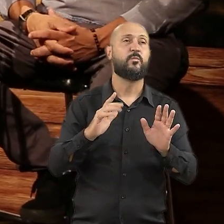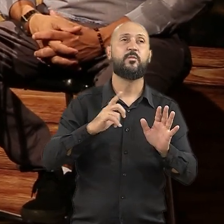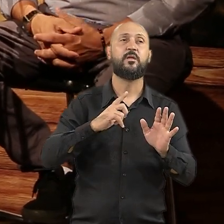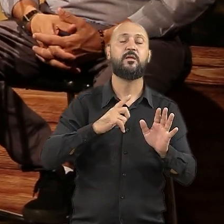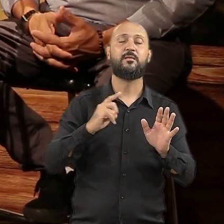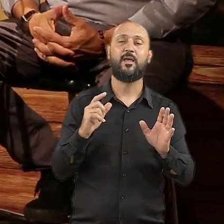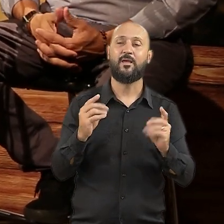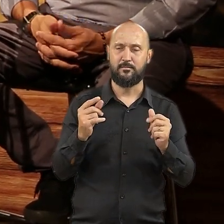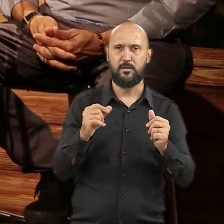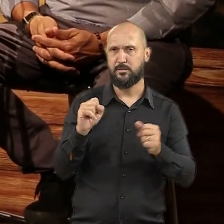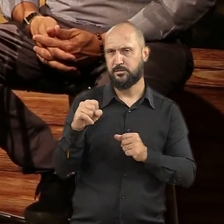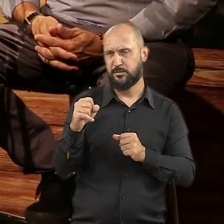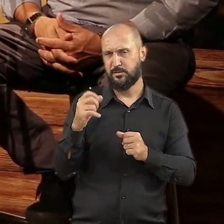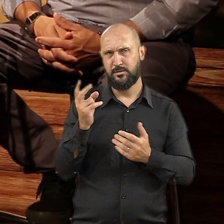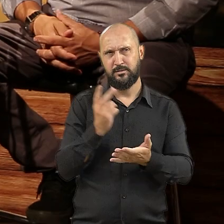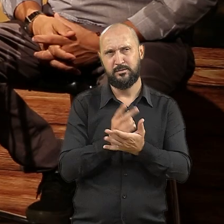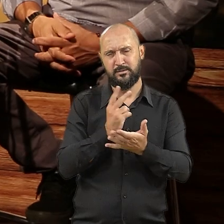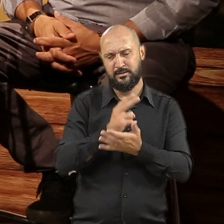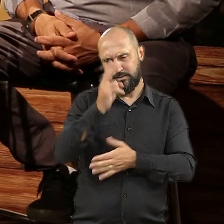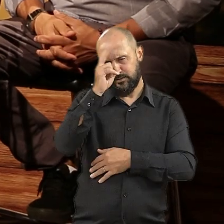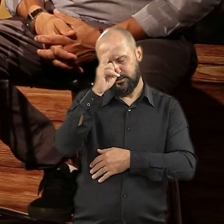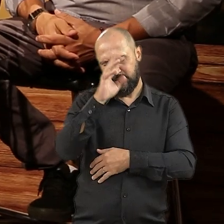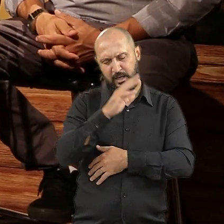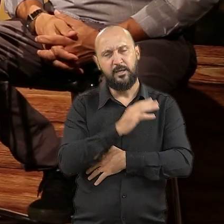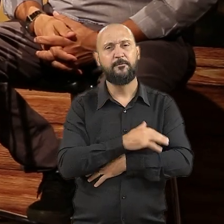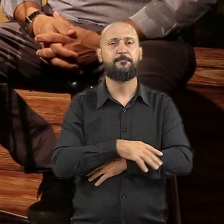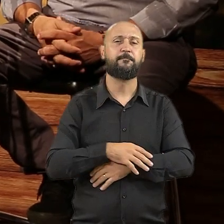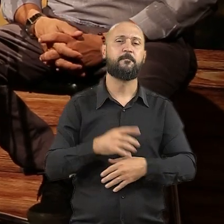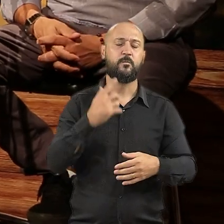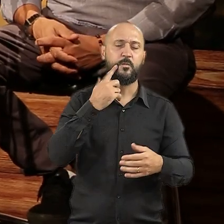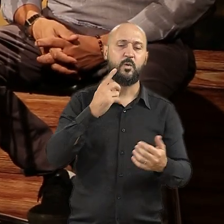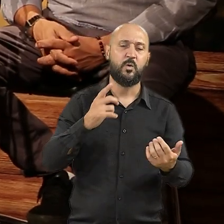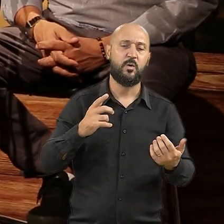isso tem... Está sempre recordando.